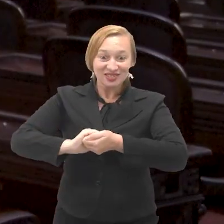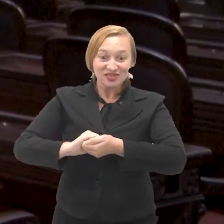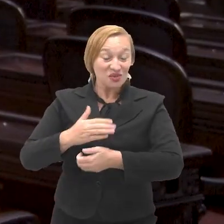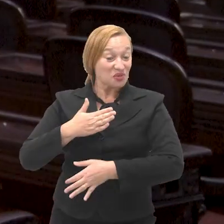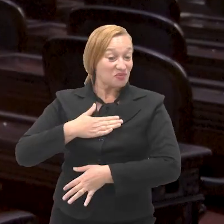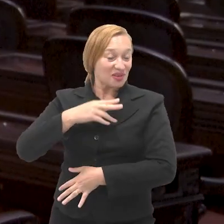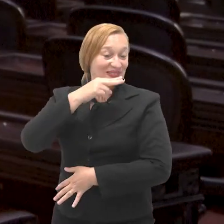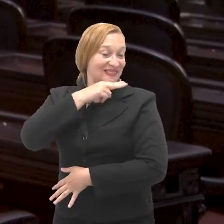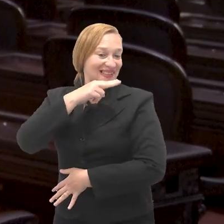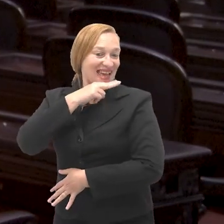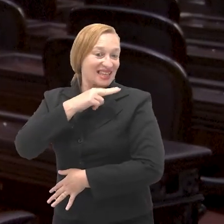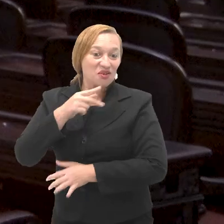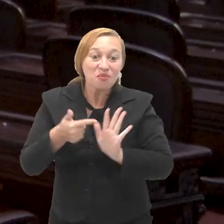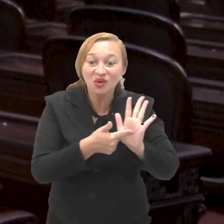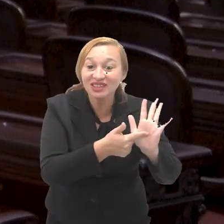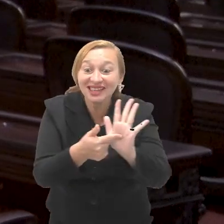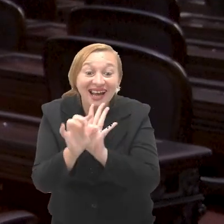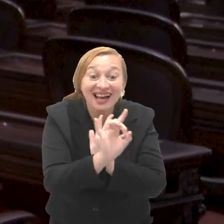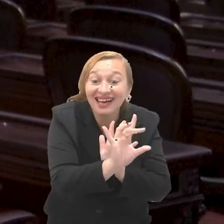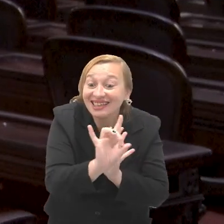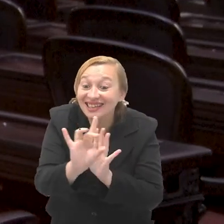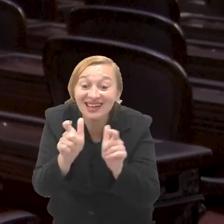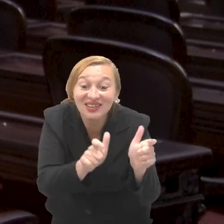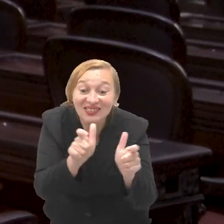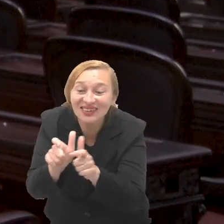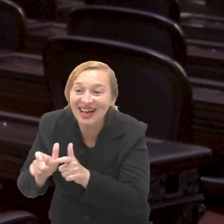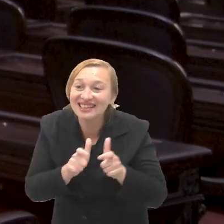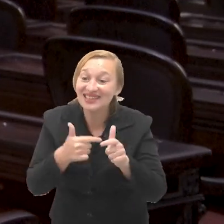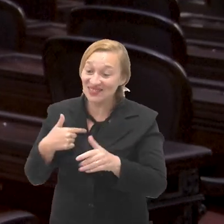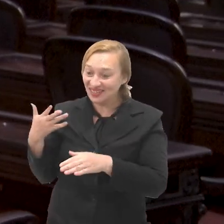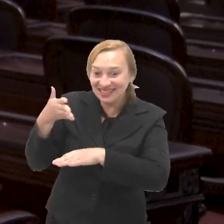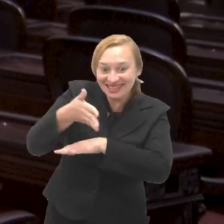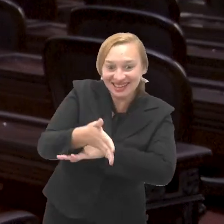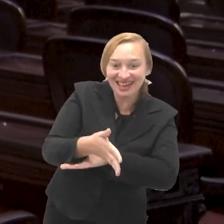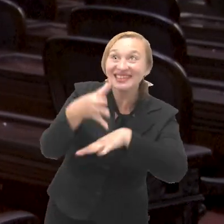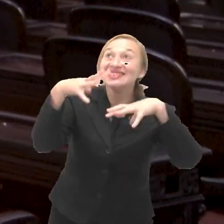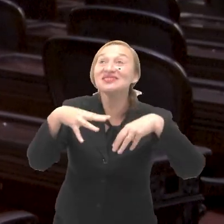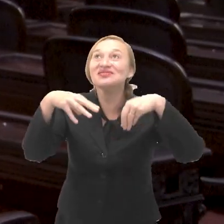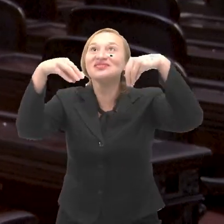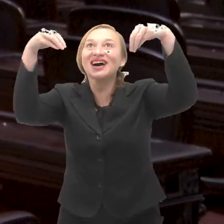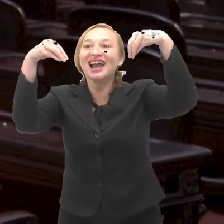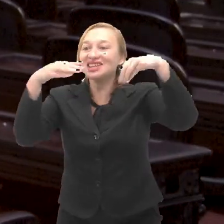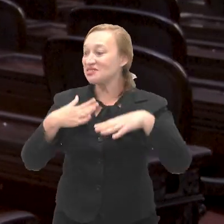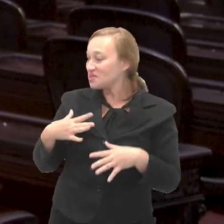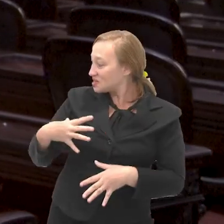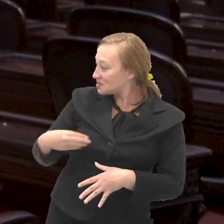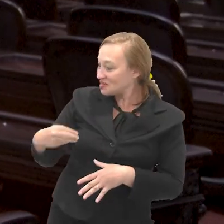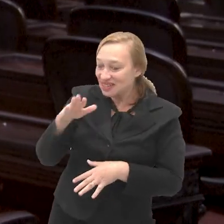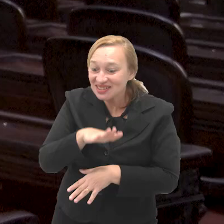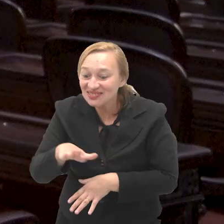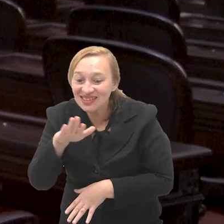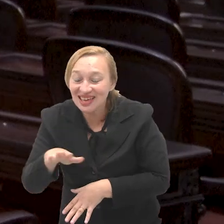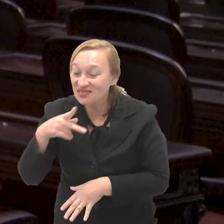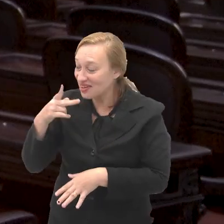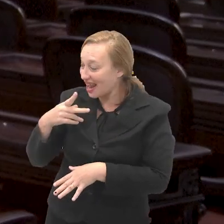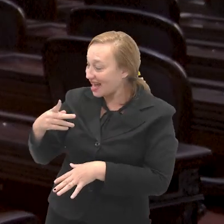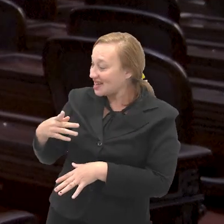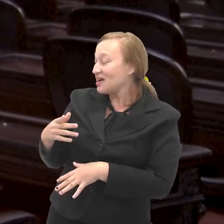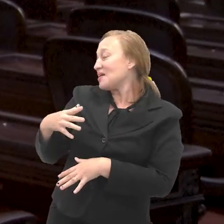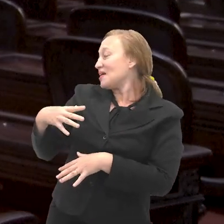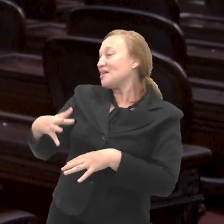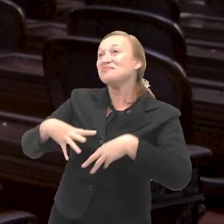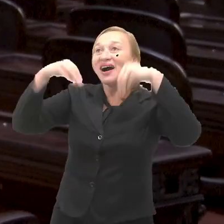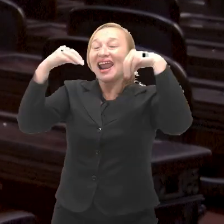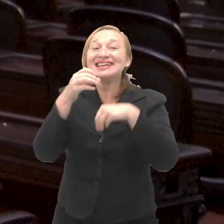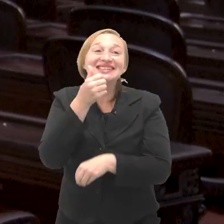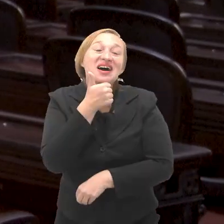mãos dadas com os meus netos para mostrar cada cantinho que eu puder entrar nesse palácio. Meus filhos pequenos diziam